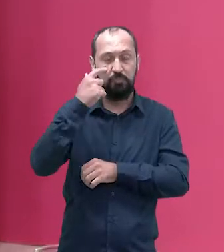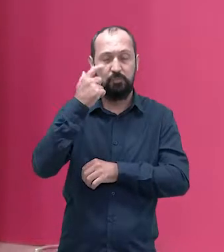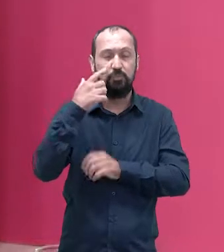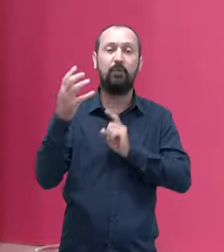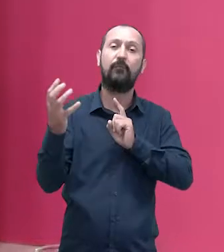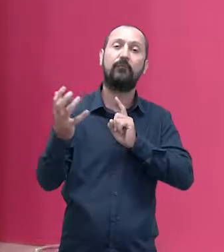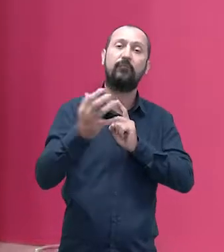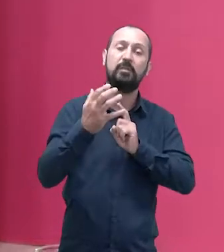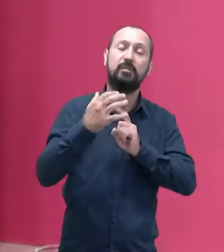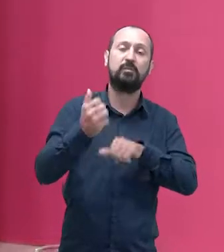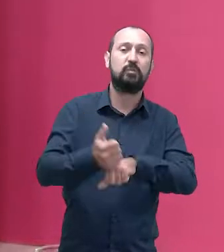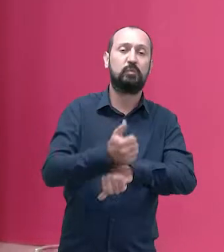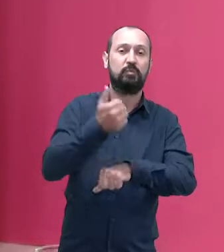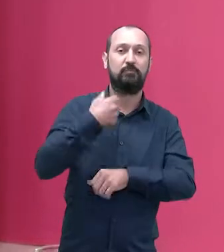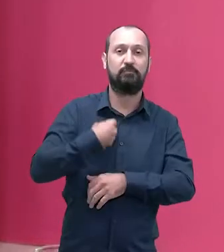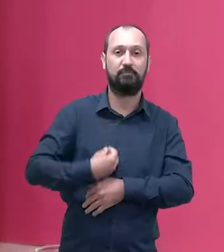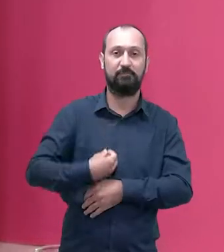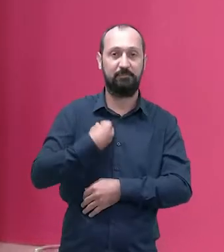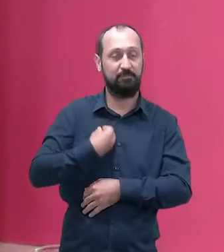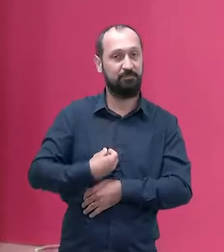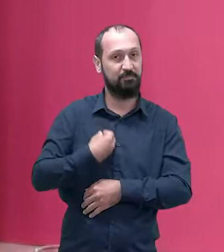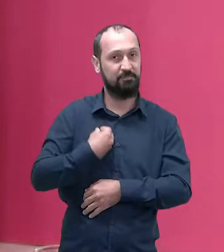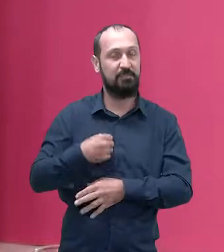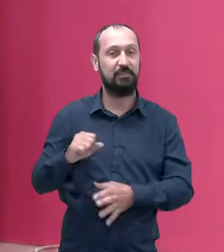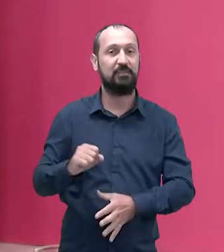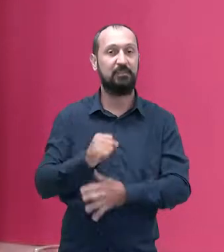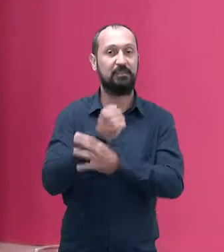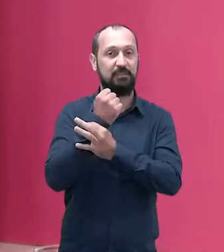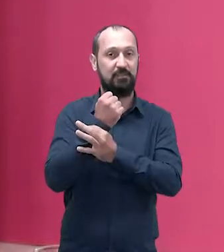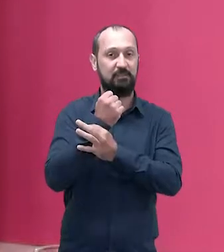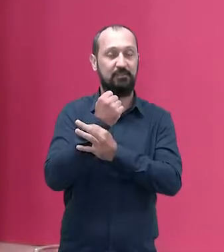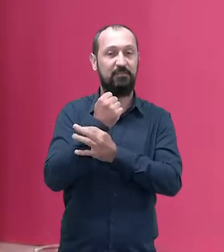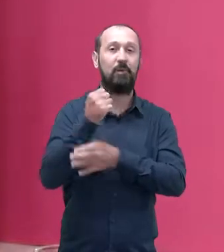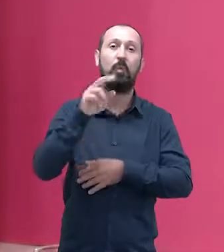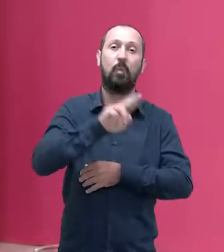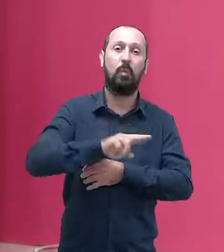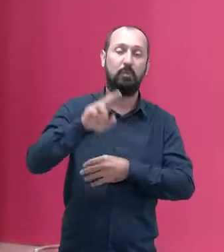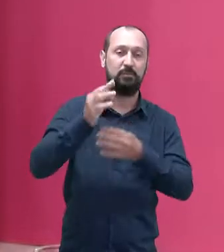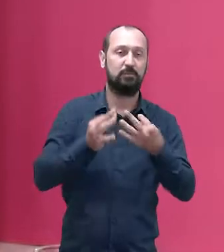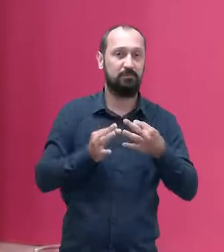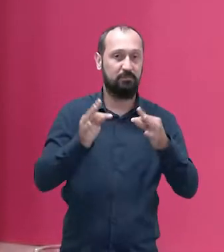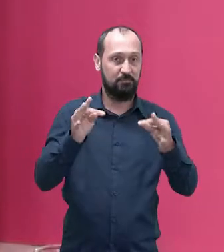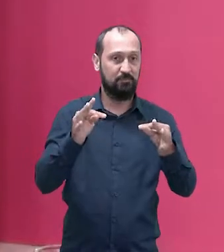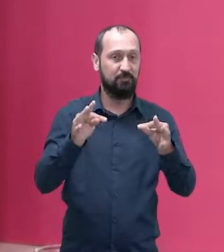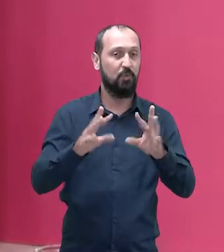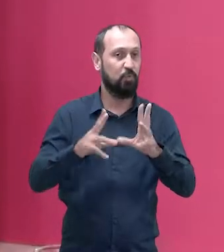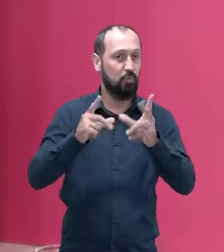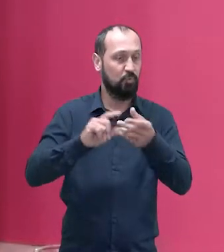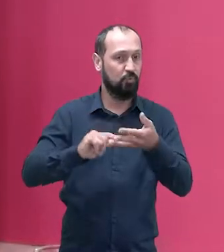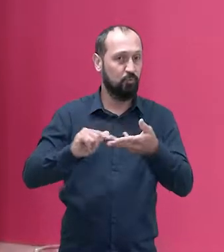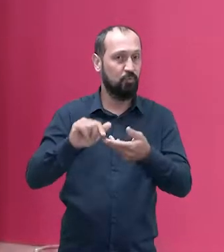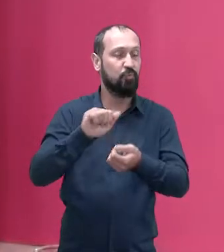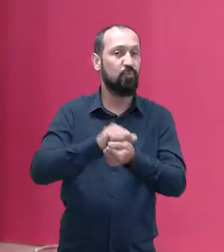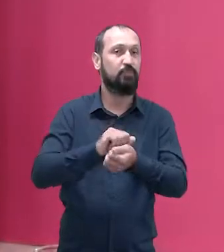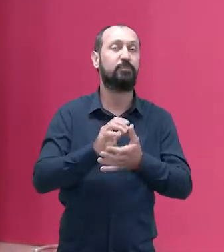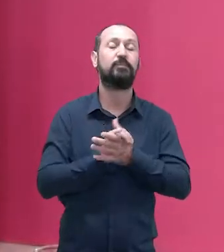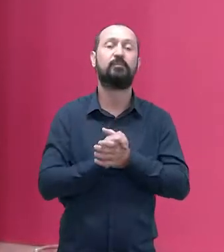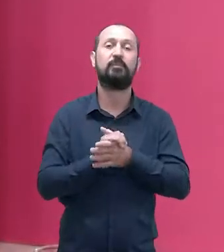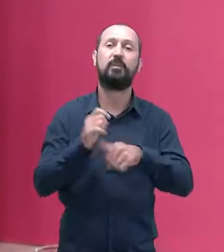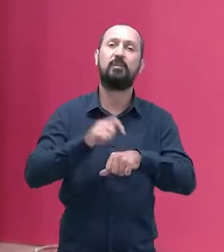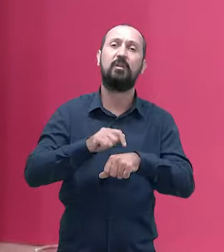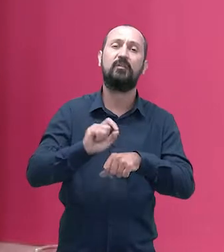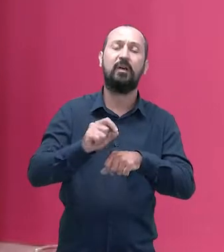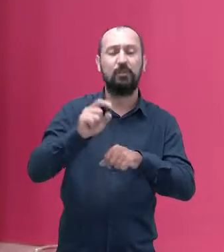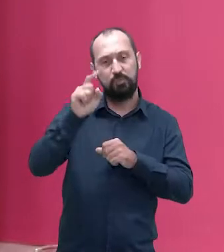Sul repercutem mais na nossa qualidade de vida, segurança, uso da tecnologia e tudo mais.